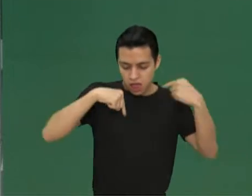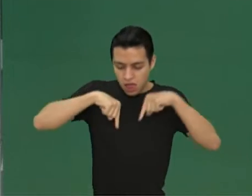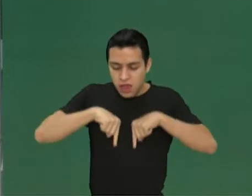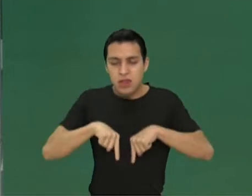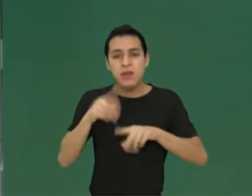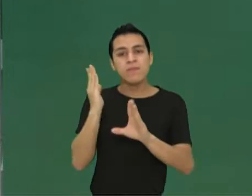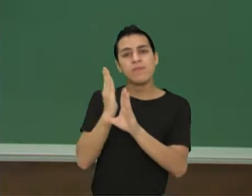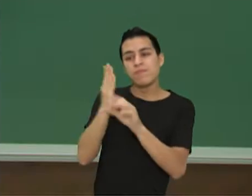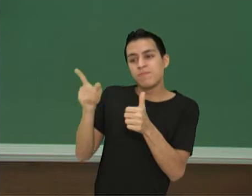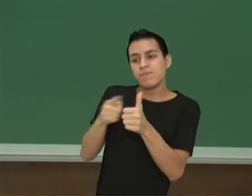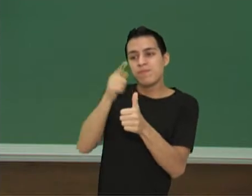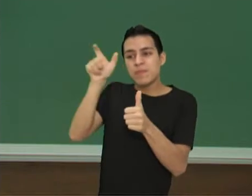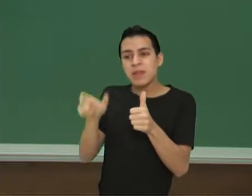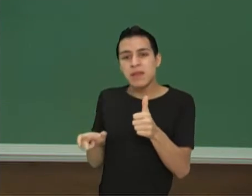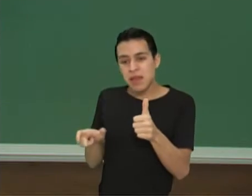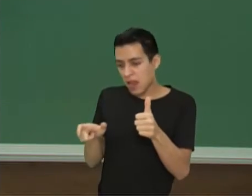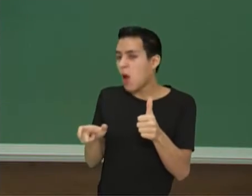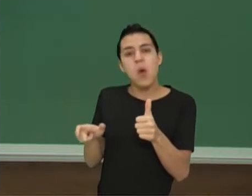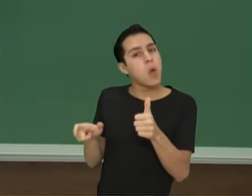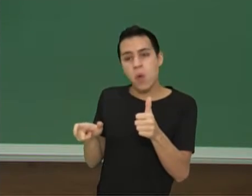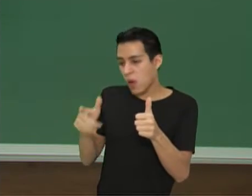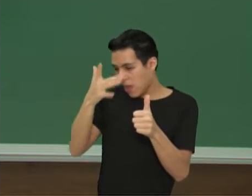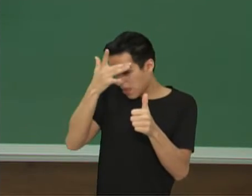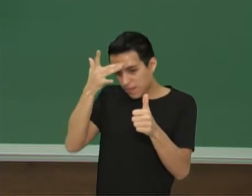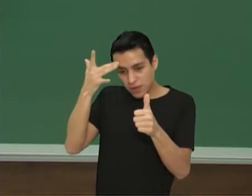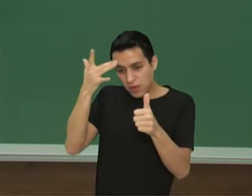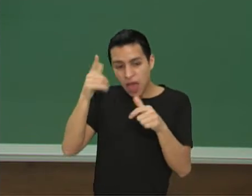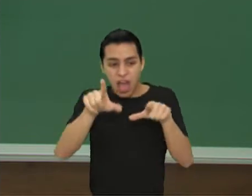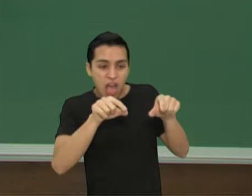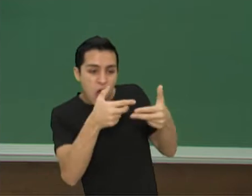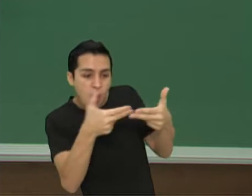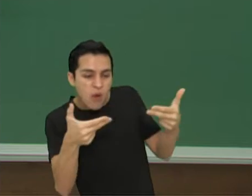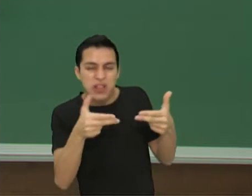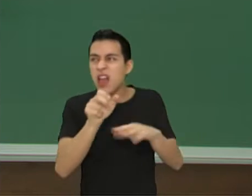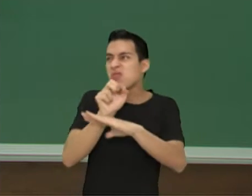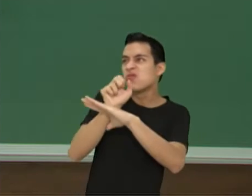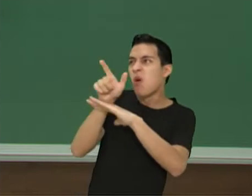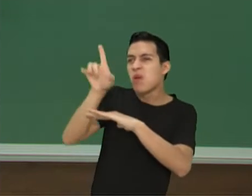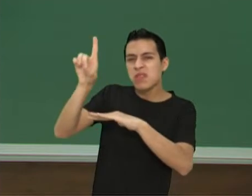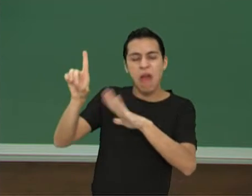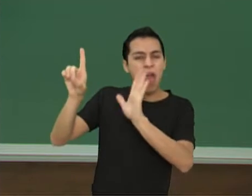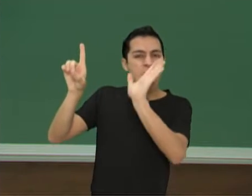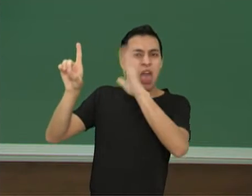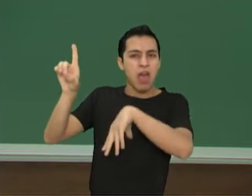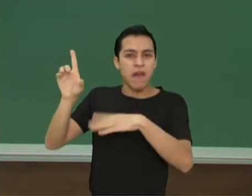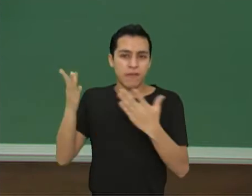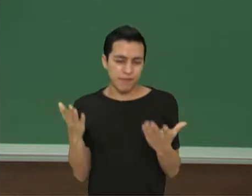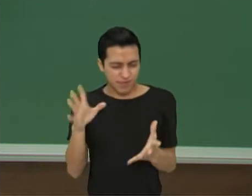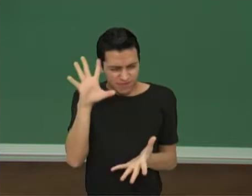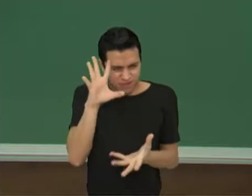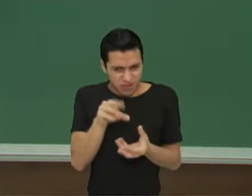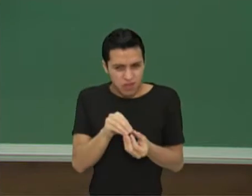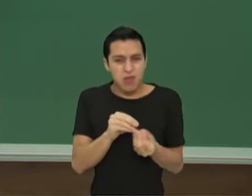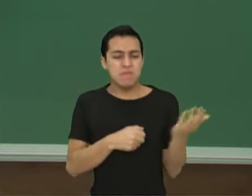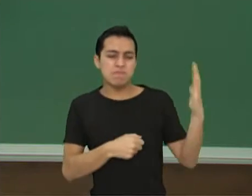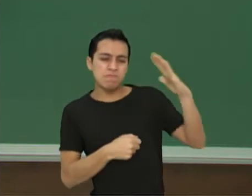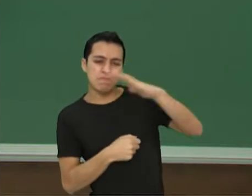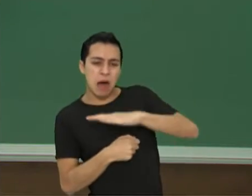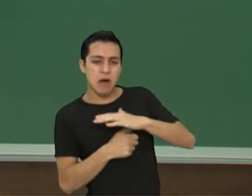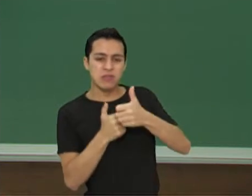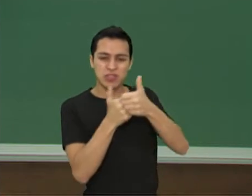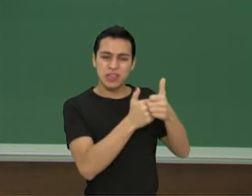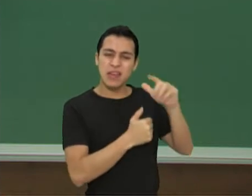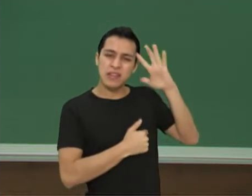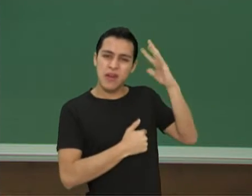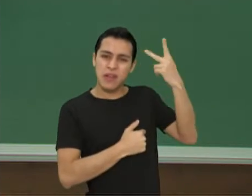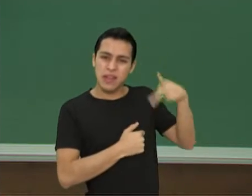pela primeira vez que foi escolhida as criaturas ao invés do Criador. Tá? Enfim, nós temos esse resumo aí, né, do mal em Santo Agostinho,